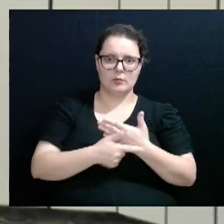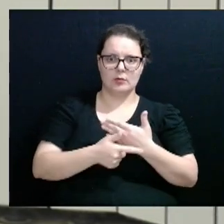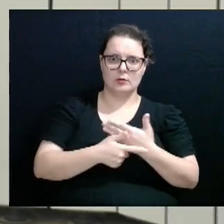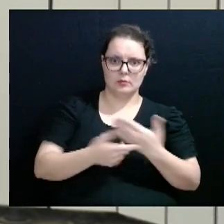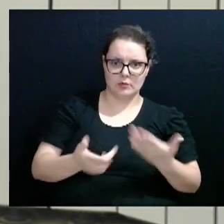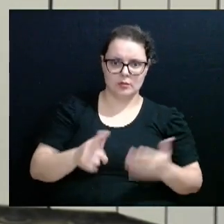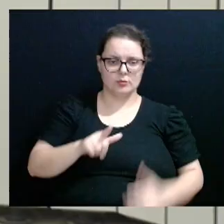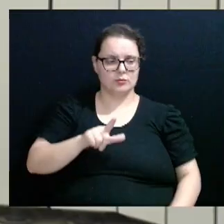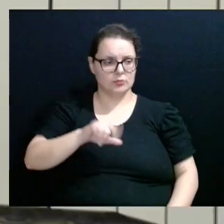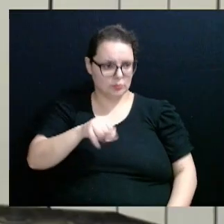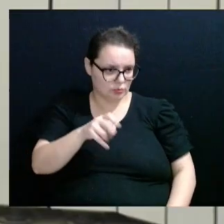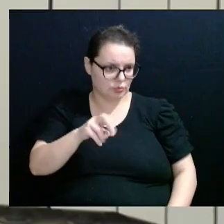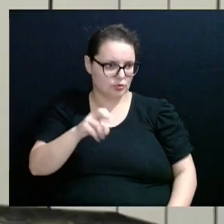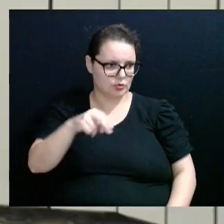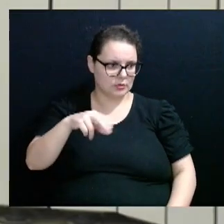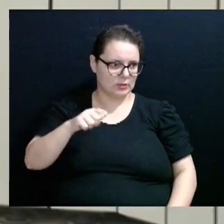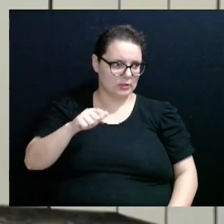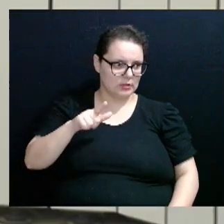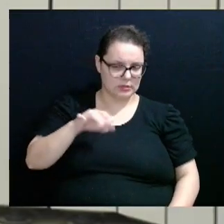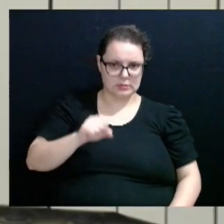nesse trabalho, né, do jornalismo